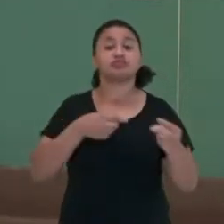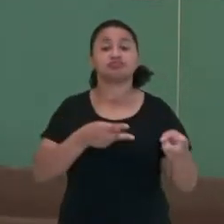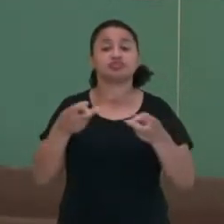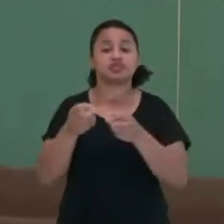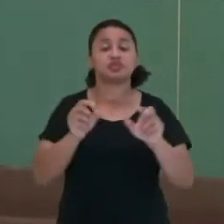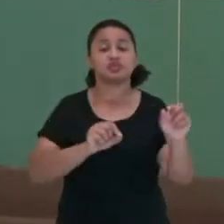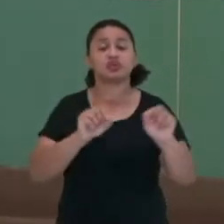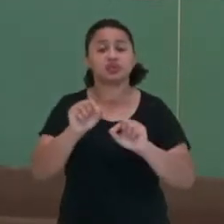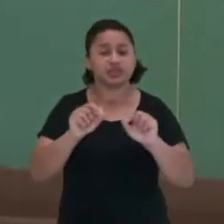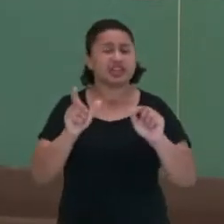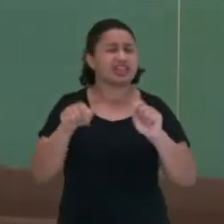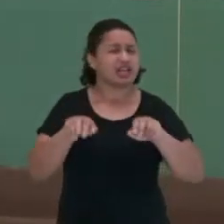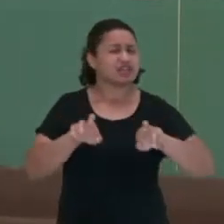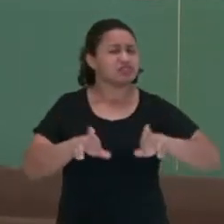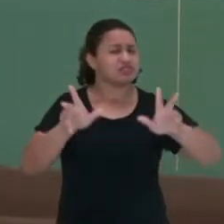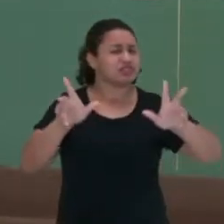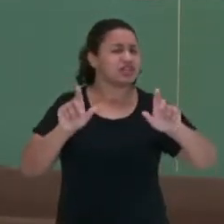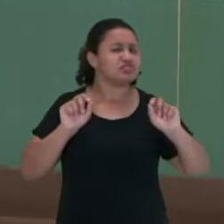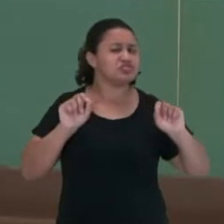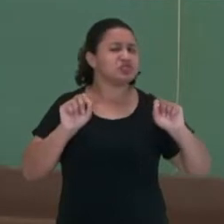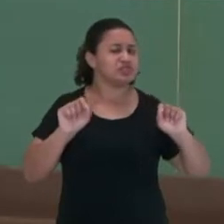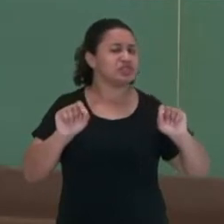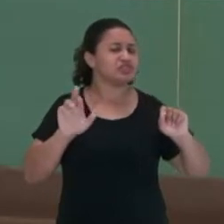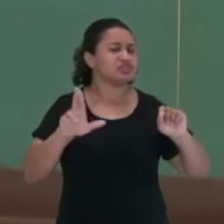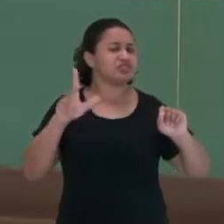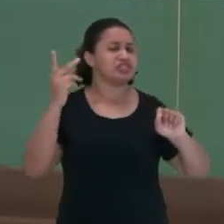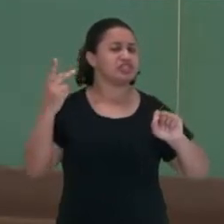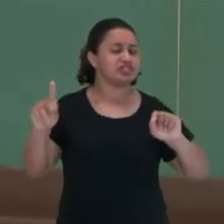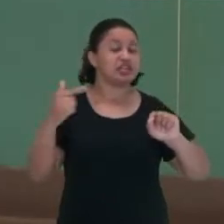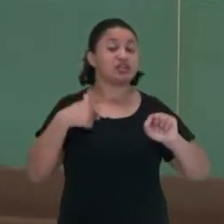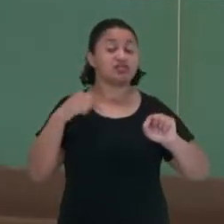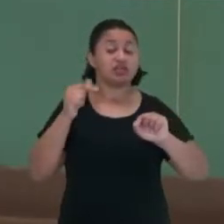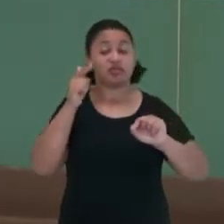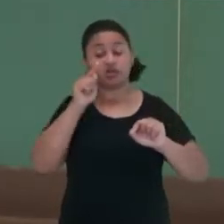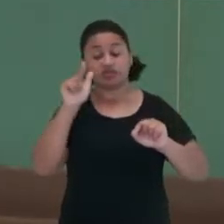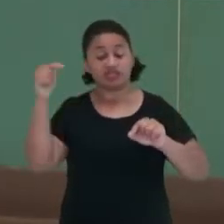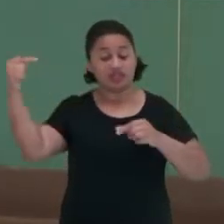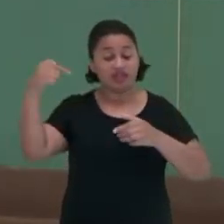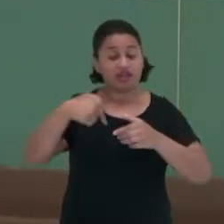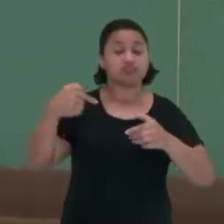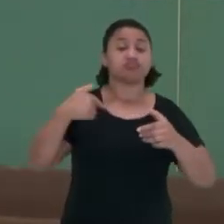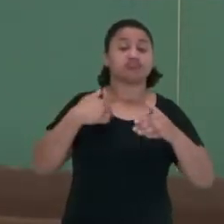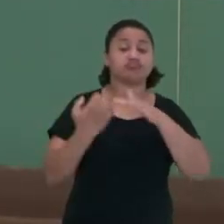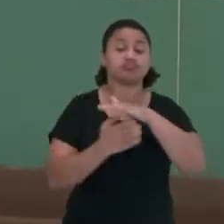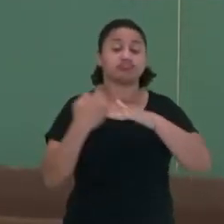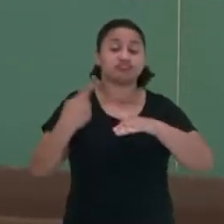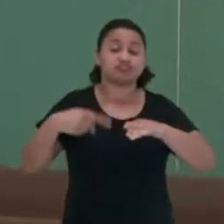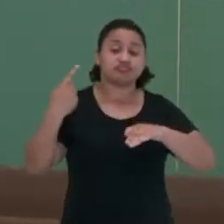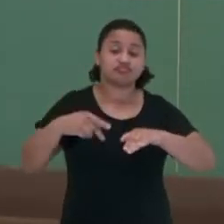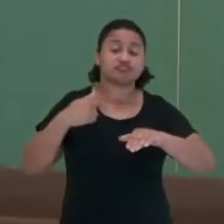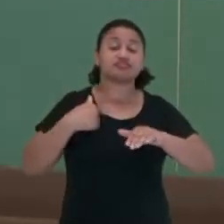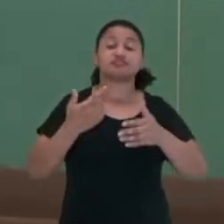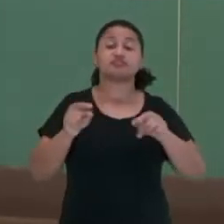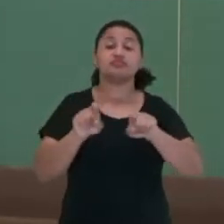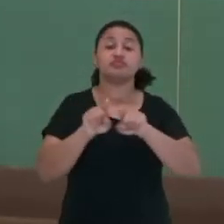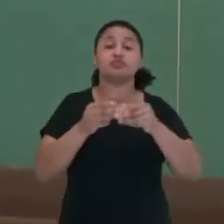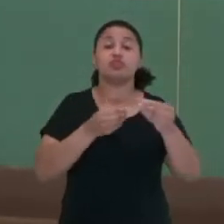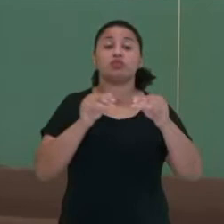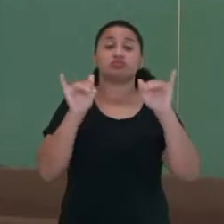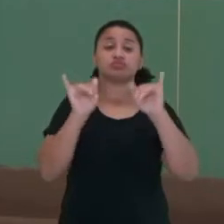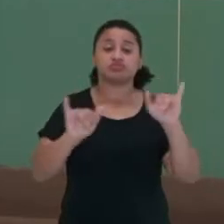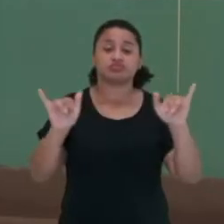pode fazer de diferente, ou seja, chamar atenção para o seu negócio, como que ele vai divulgar para